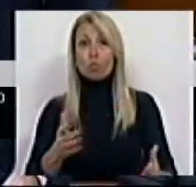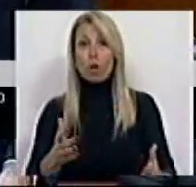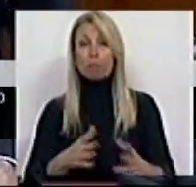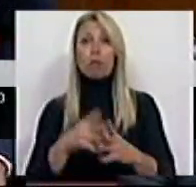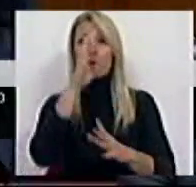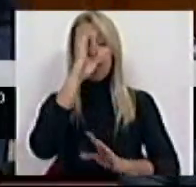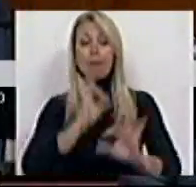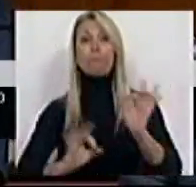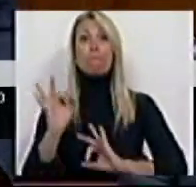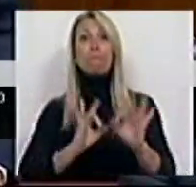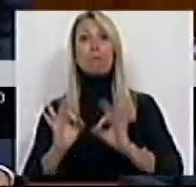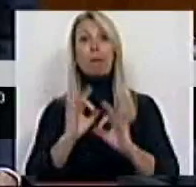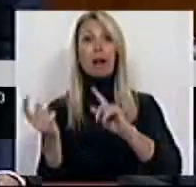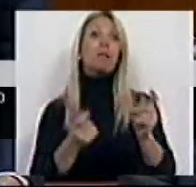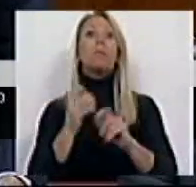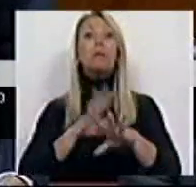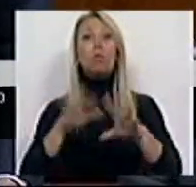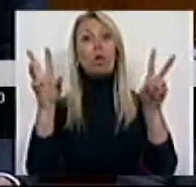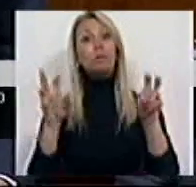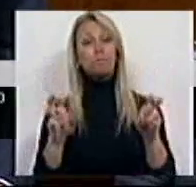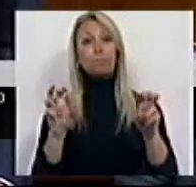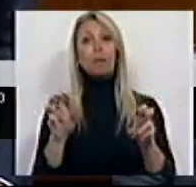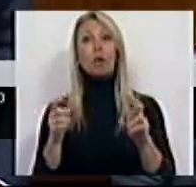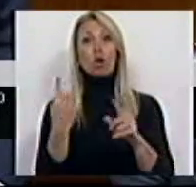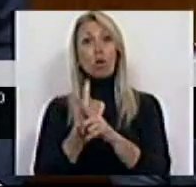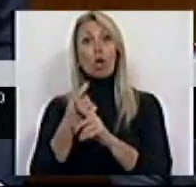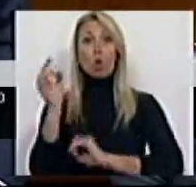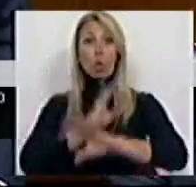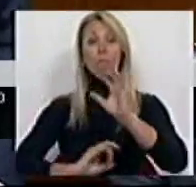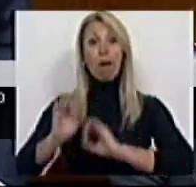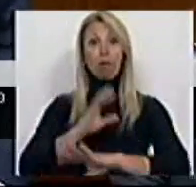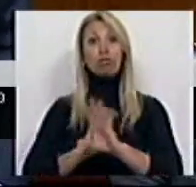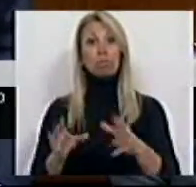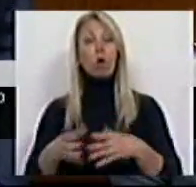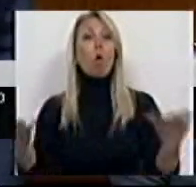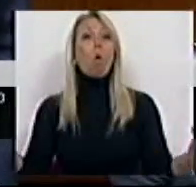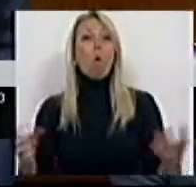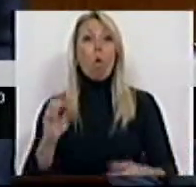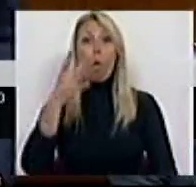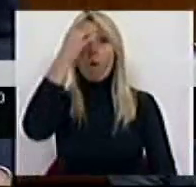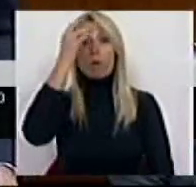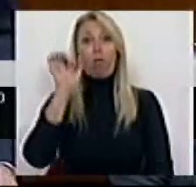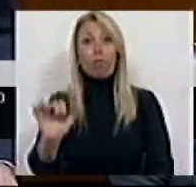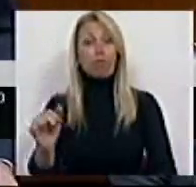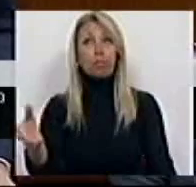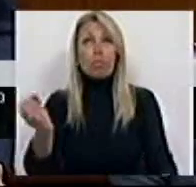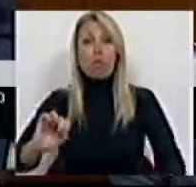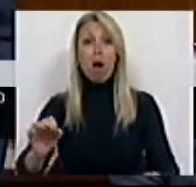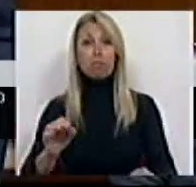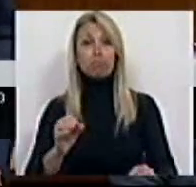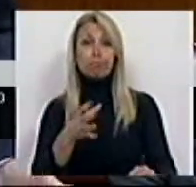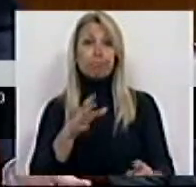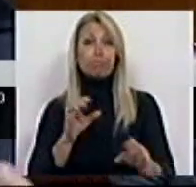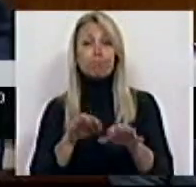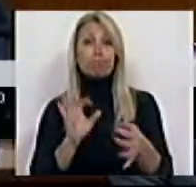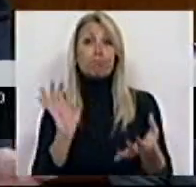questões europeias, ou não tenha uma posição para exprimir no Parlamento sobre matéria europeia. O